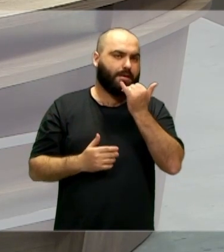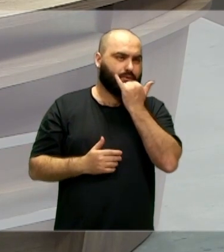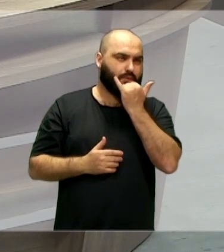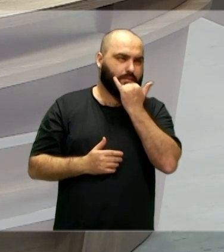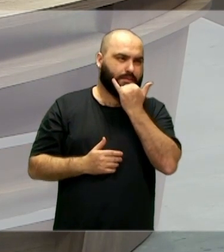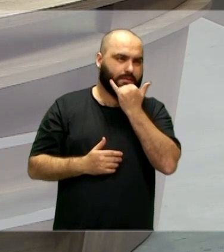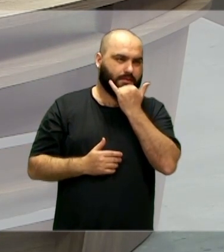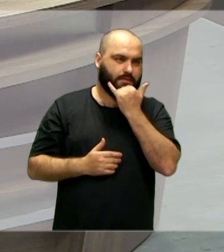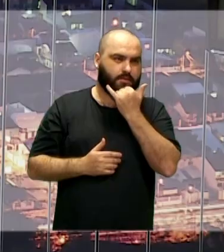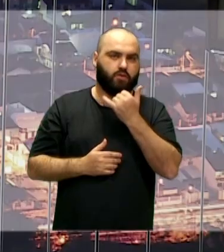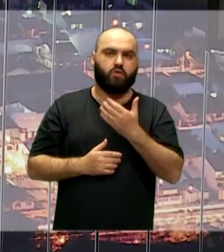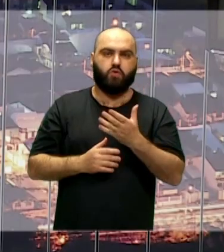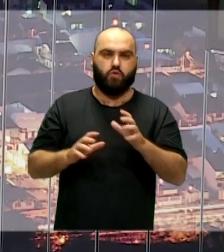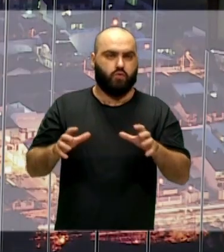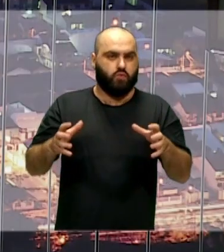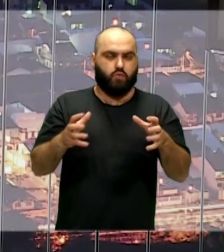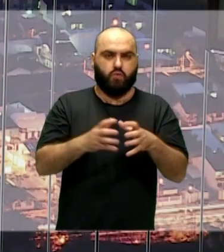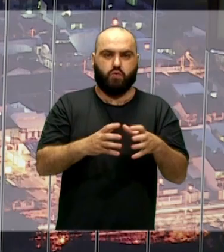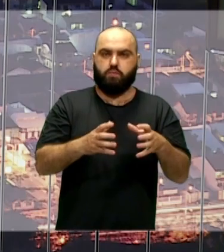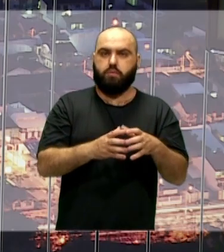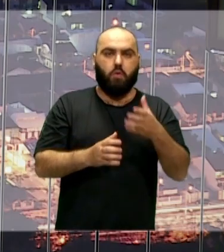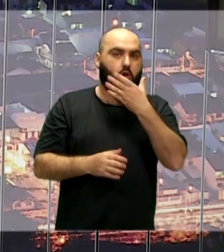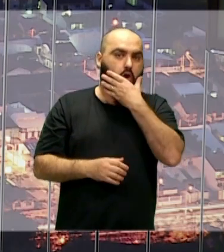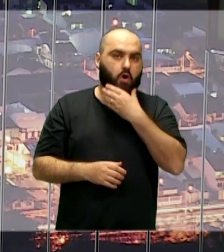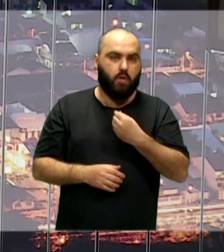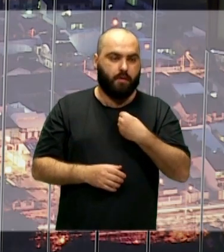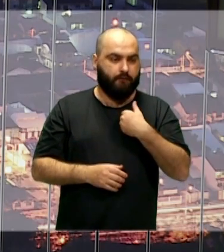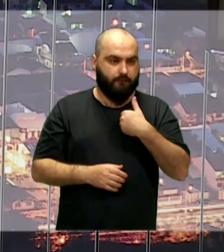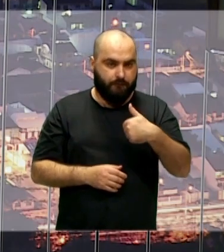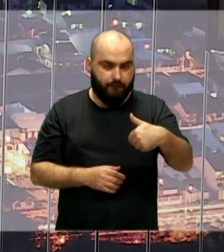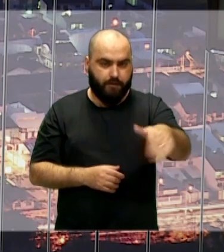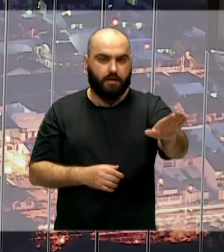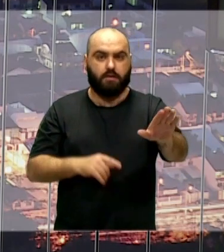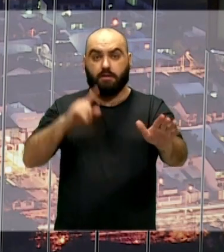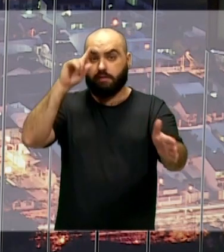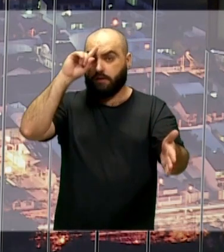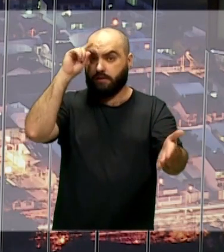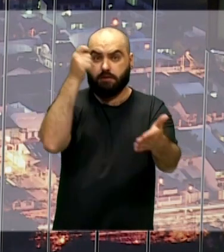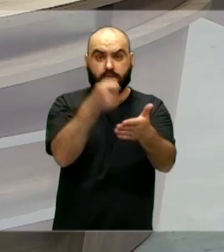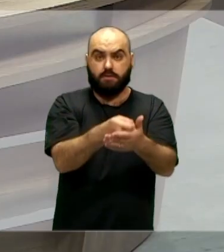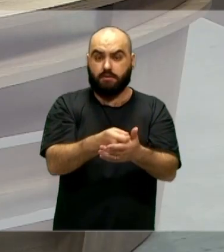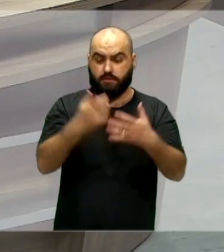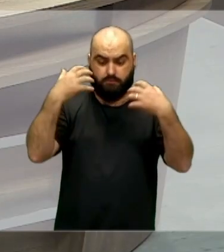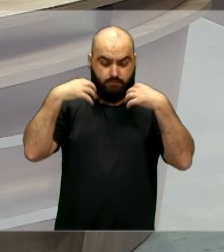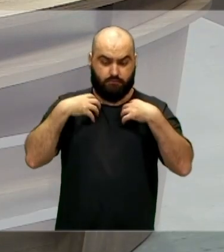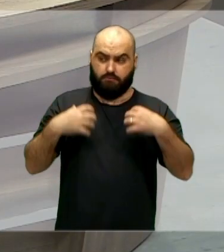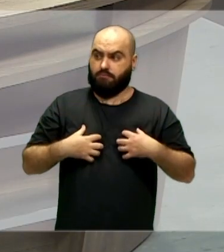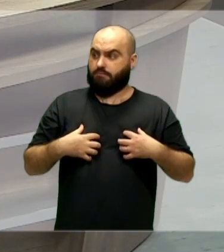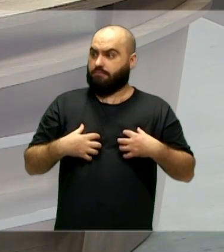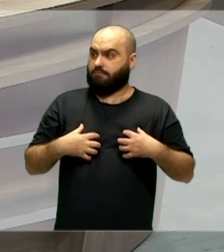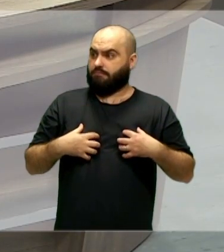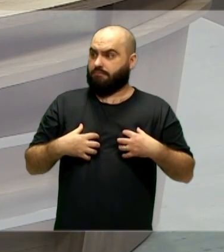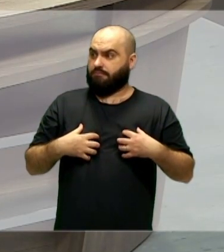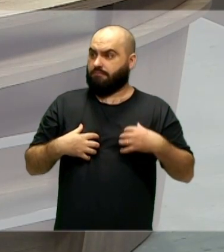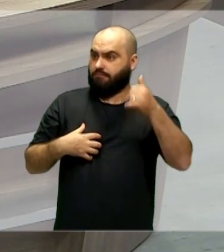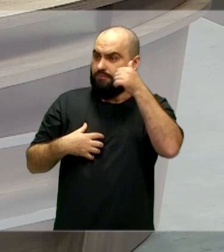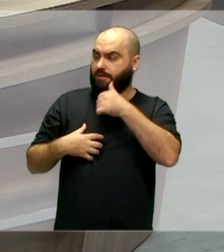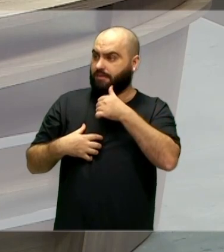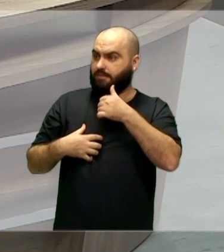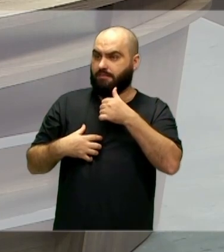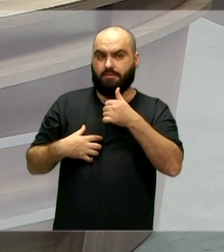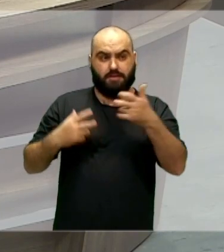um bando de homens, né? Mas vai um bando de homens lá e querem decidir sobre o nosso corpo, né? Como